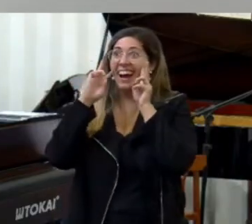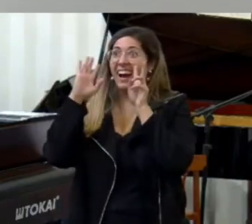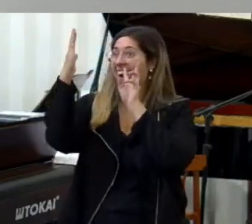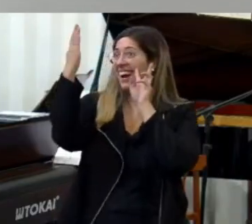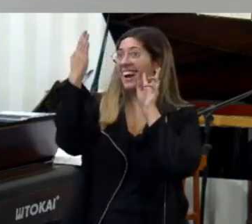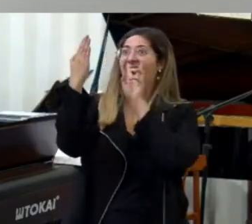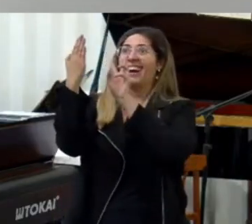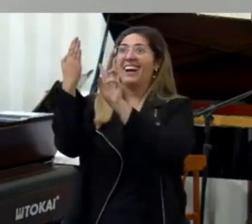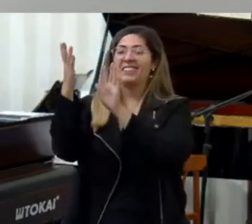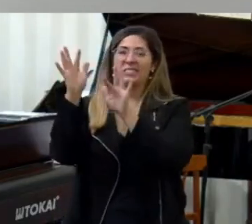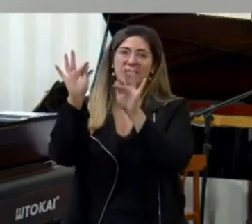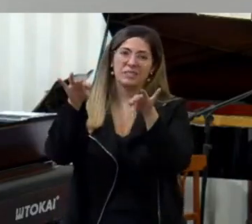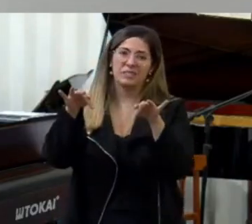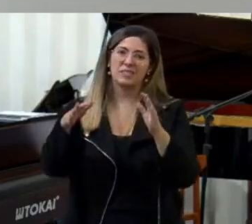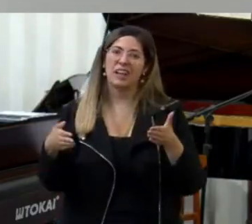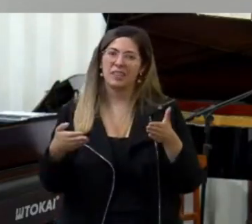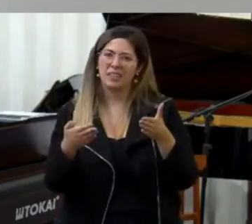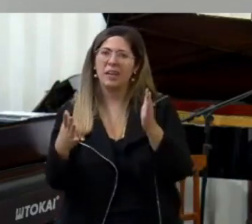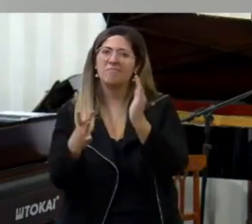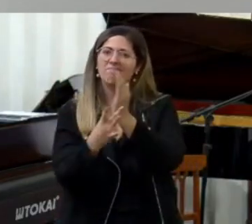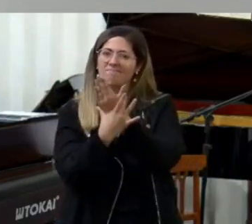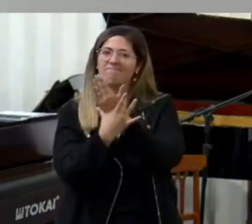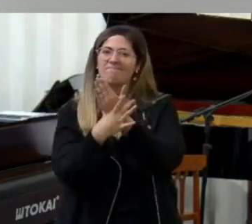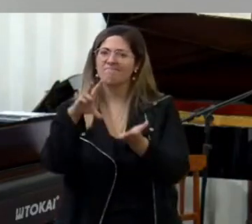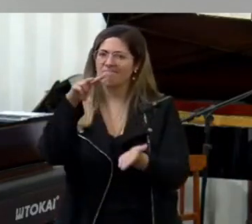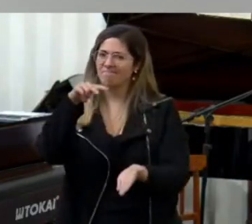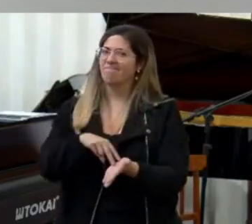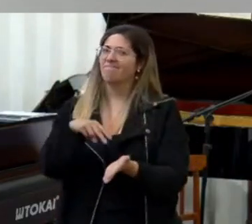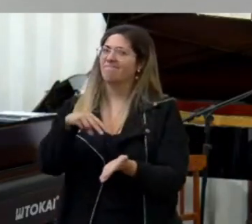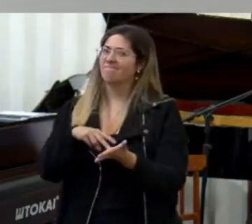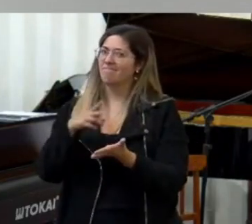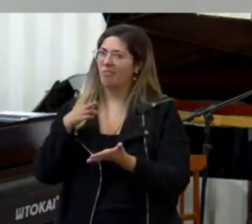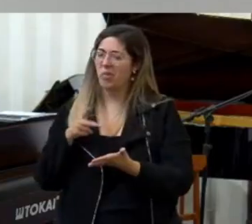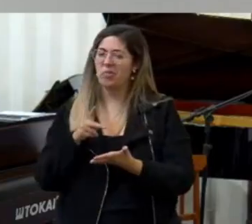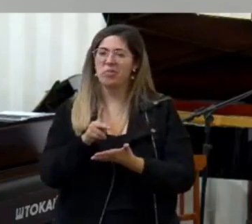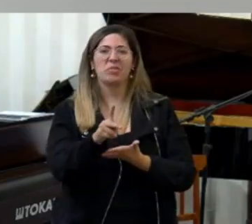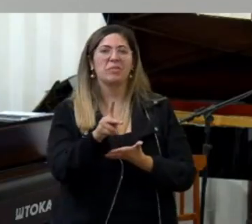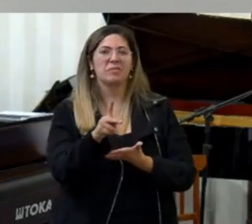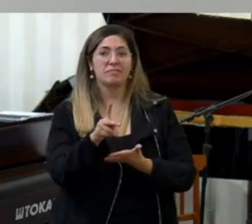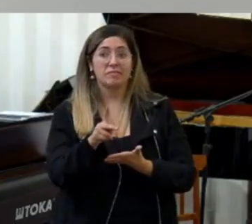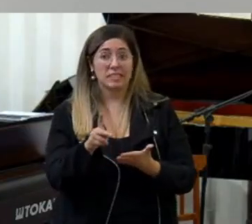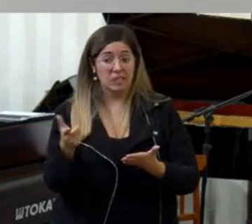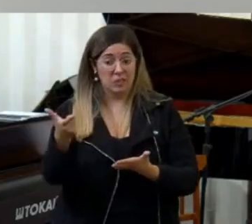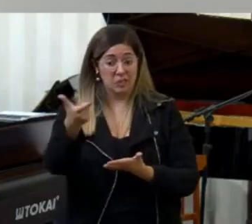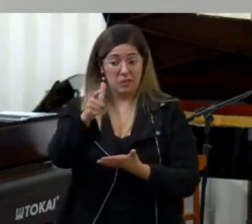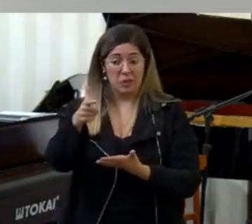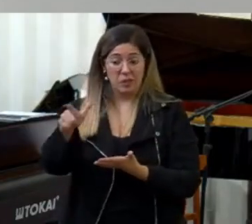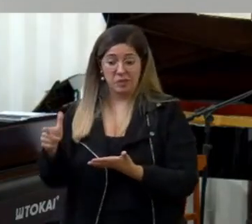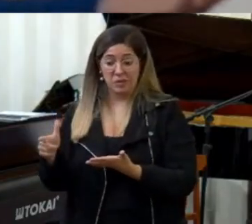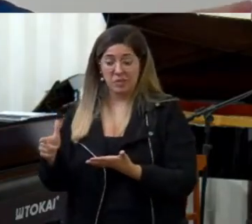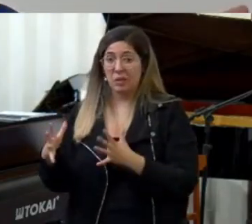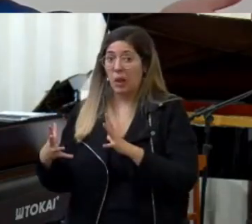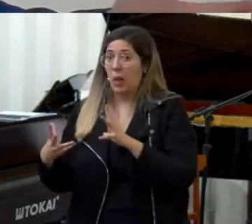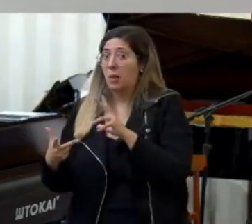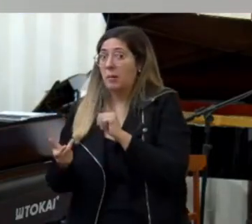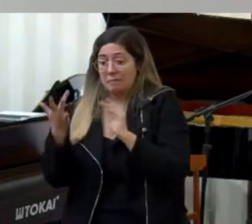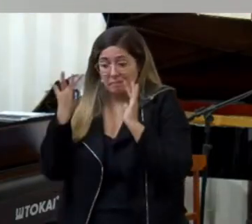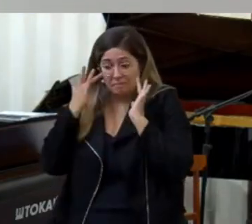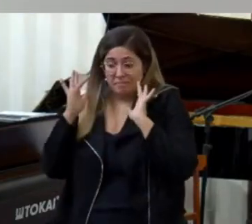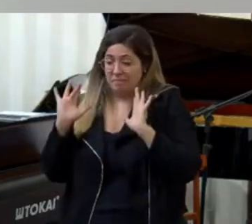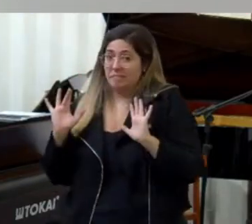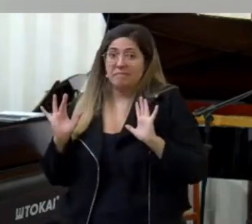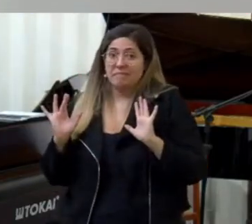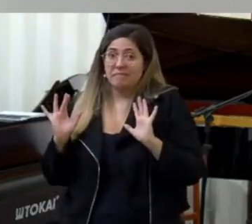fim desse caminho andam seguros sem serem abalados. Os outros, Deus me livre. Eu não sei como podem